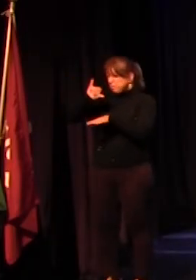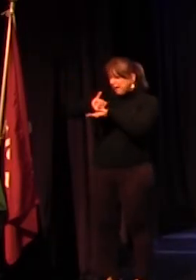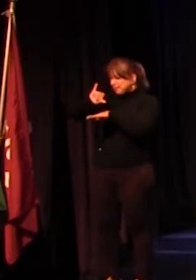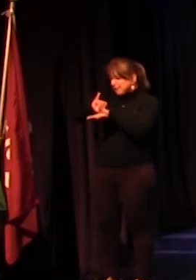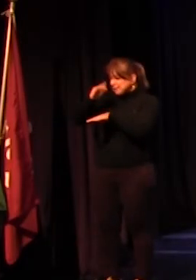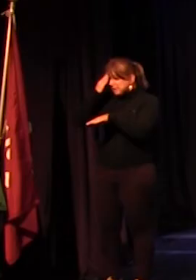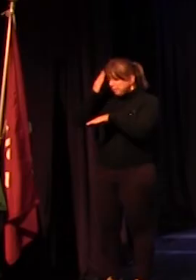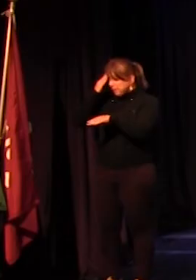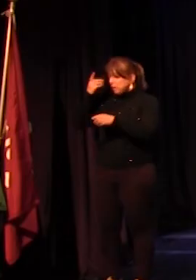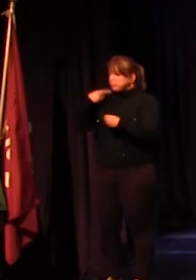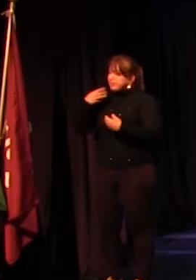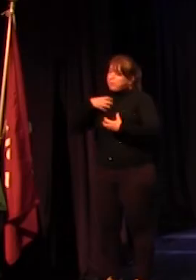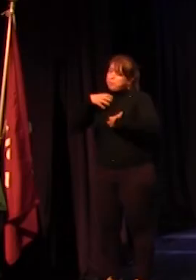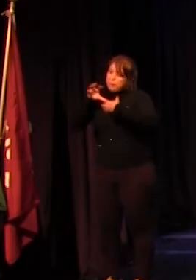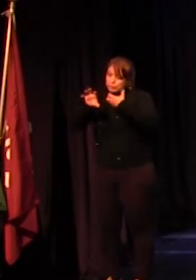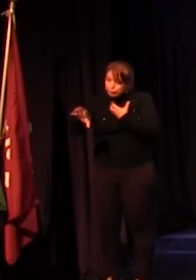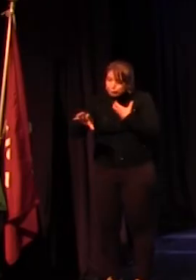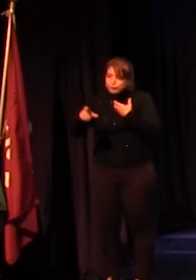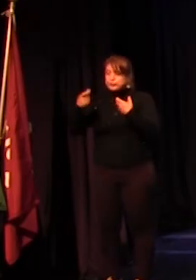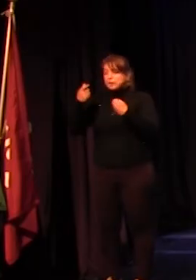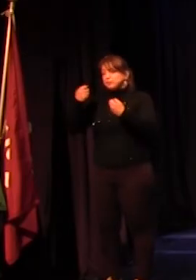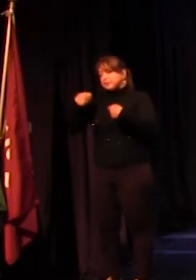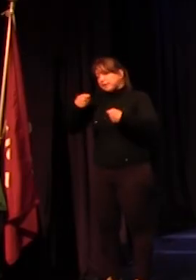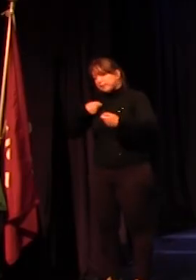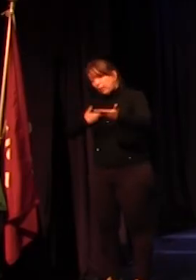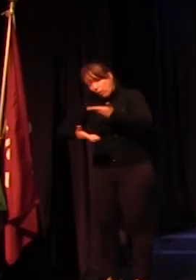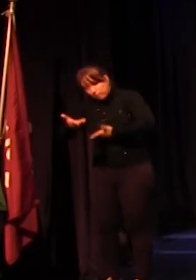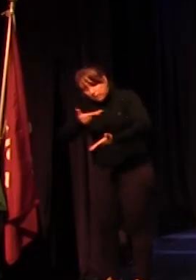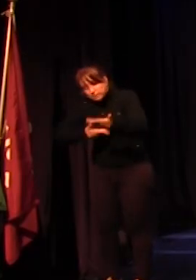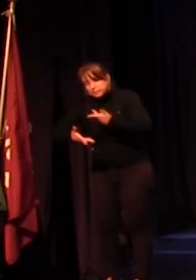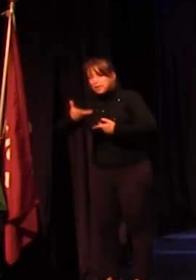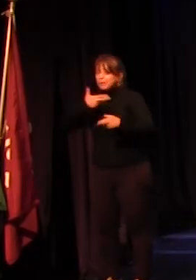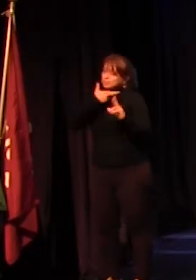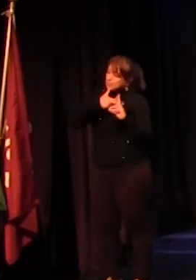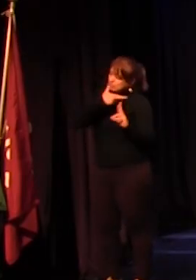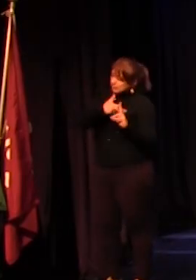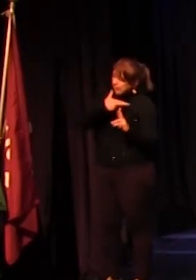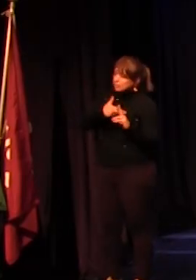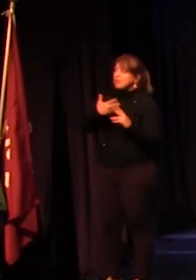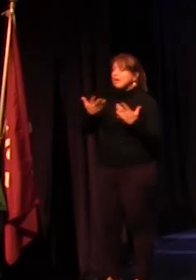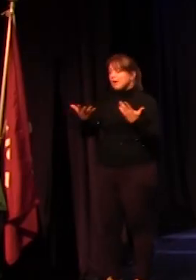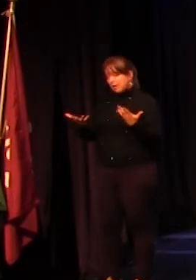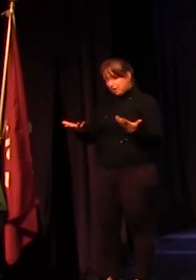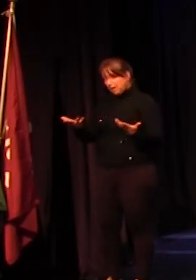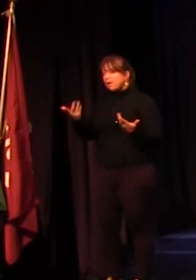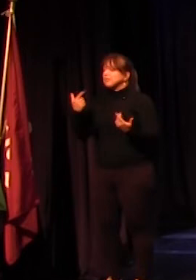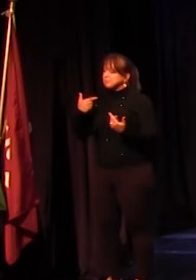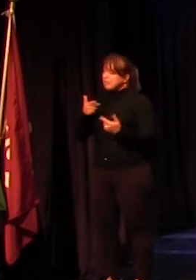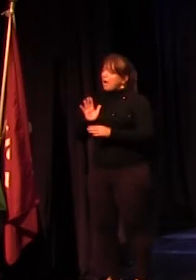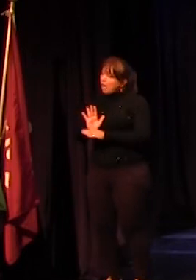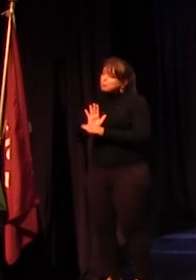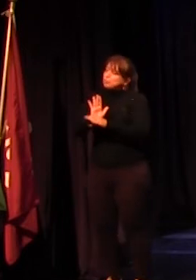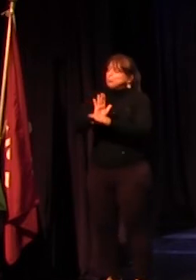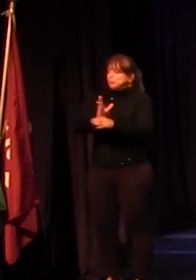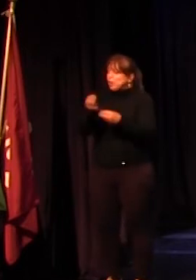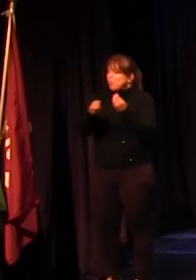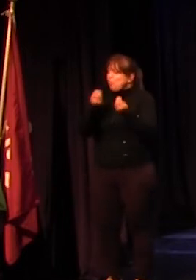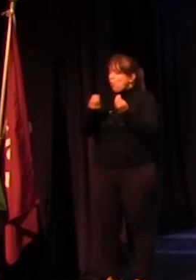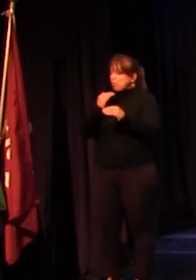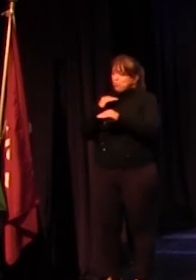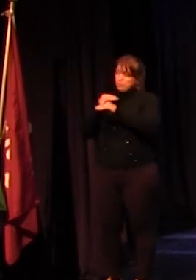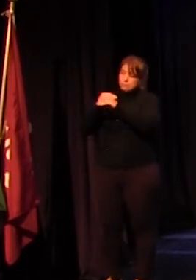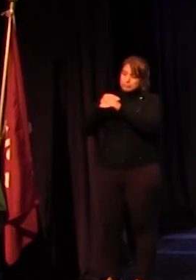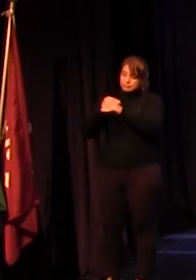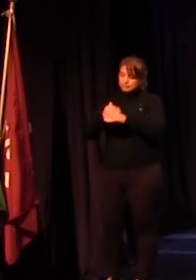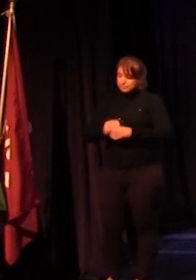eu tenho que ter a empatia, que eu tenho que ter colaboração, responsabilidade, isso também contribui para a questão da